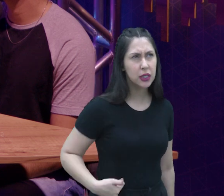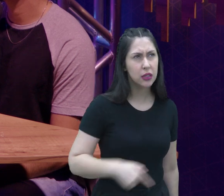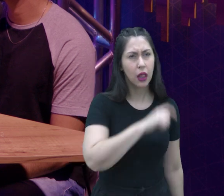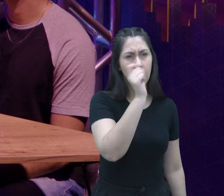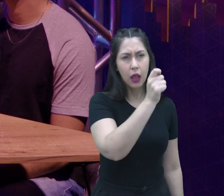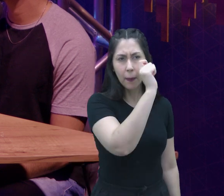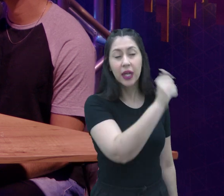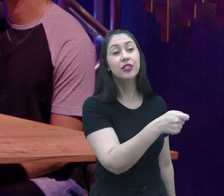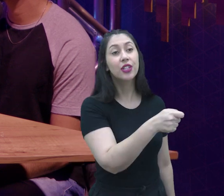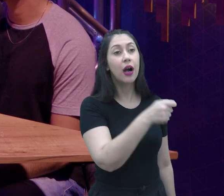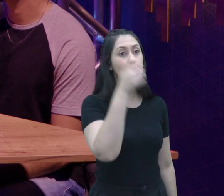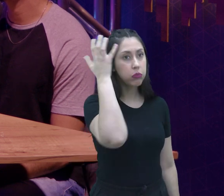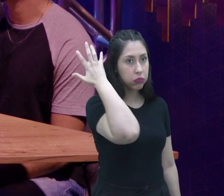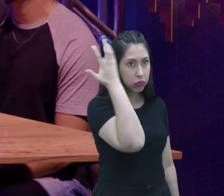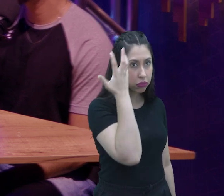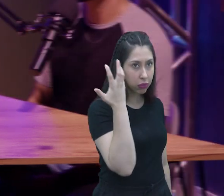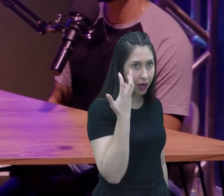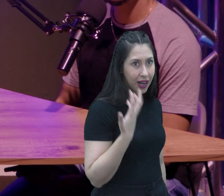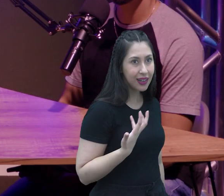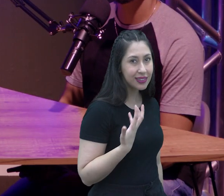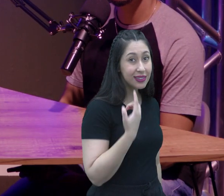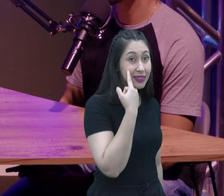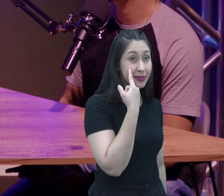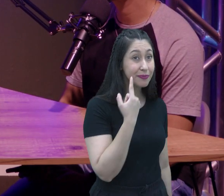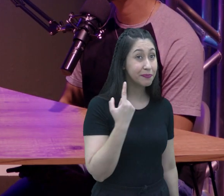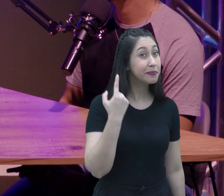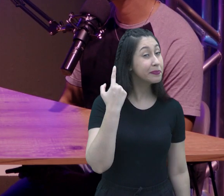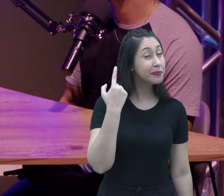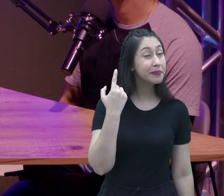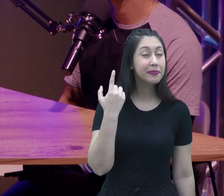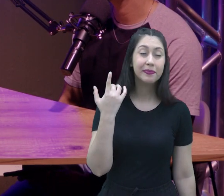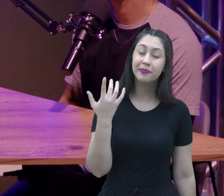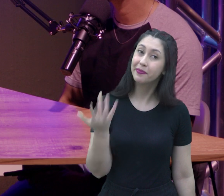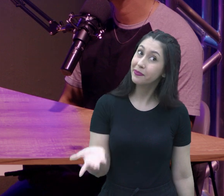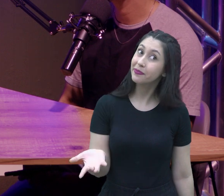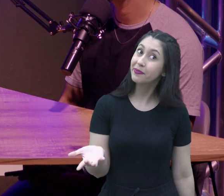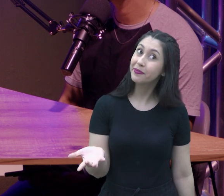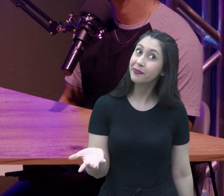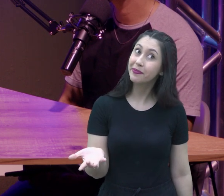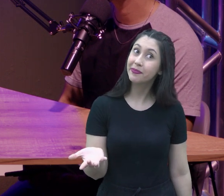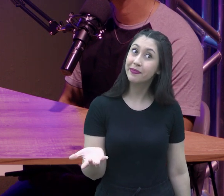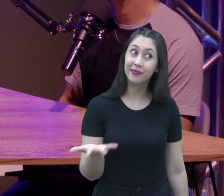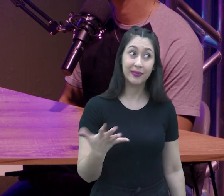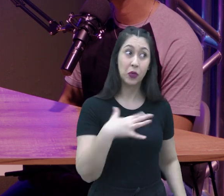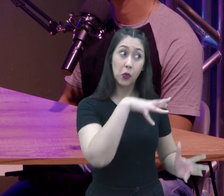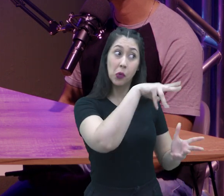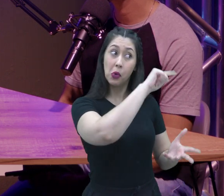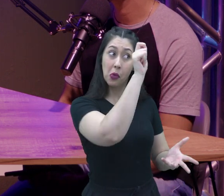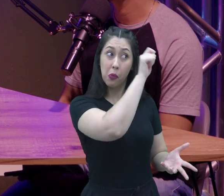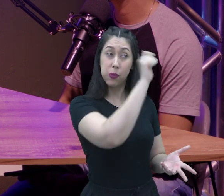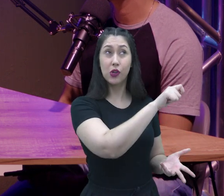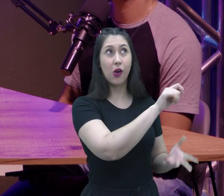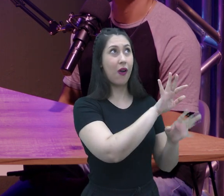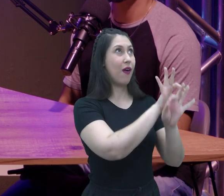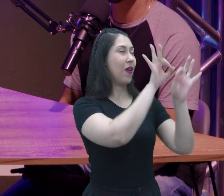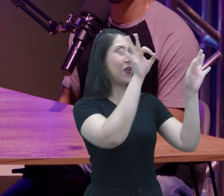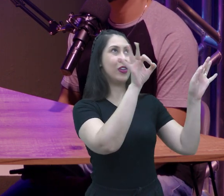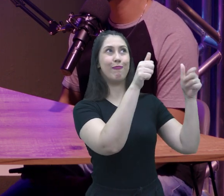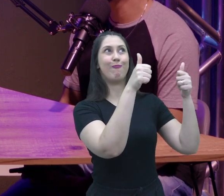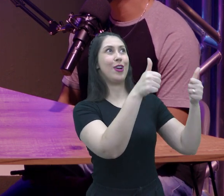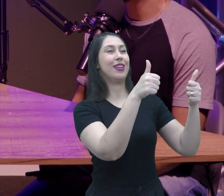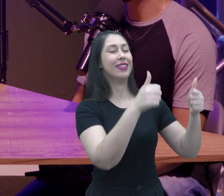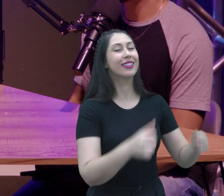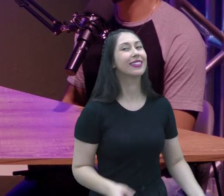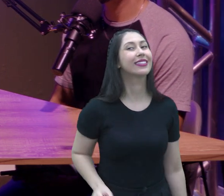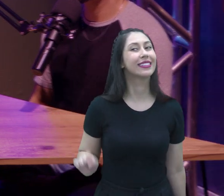do universo bruxo é Hermione Granger. Então, assim, o mundo bruxo tá muito bem. É isso